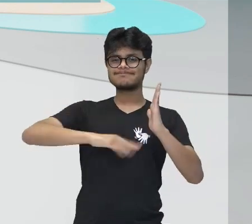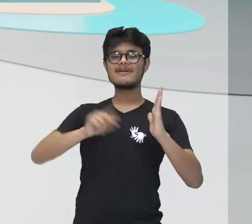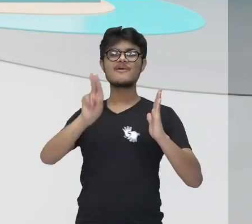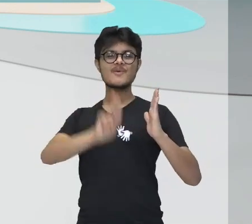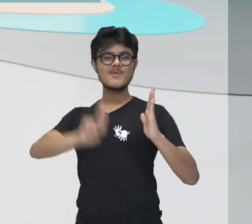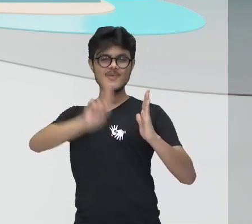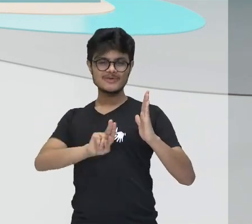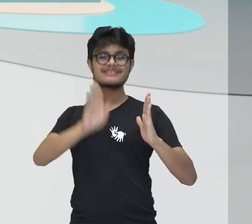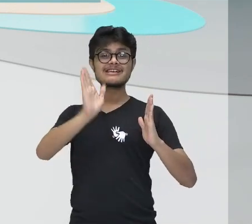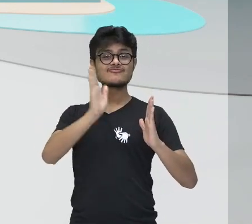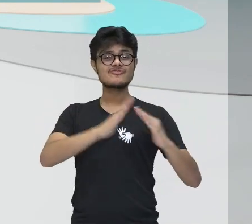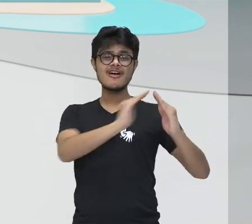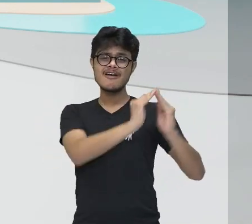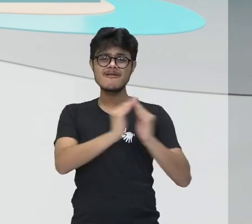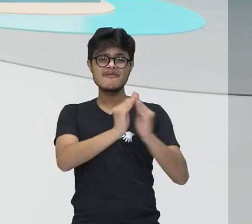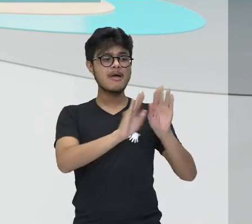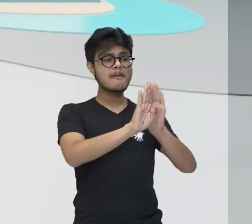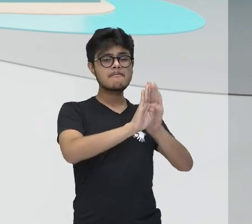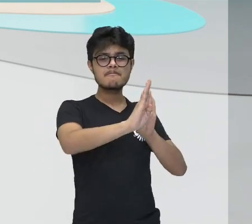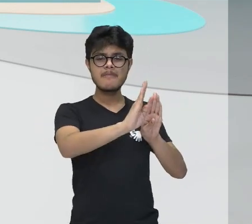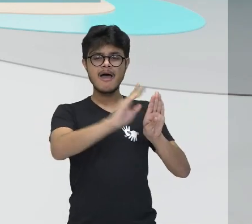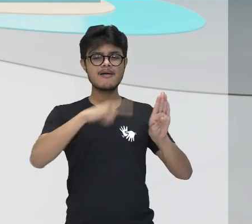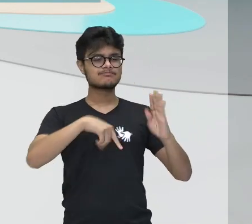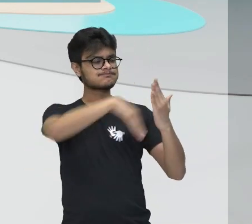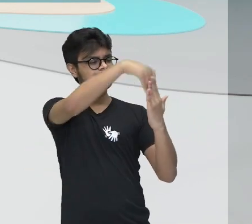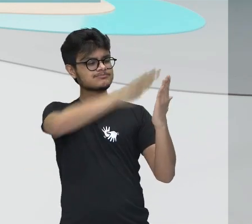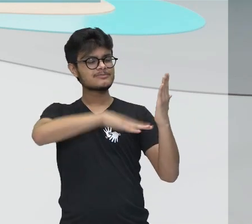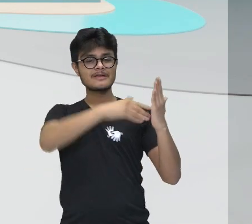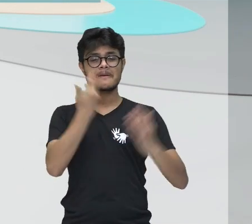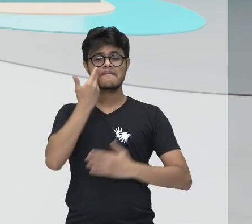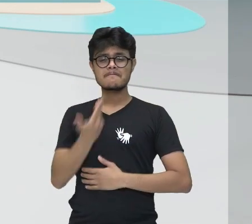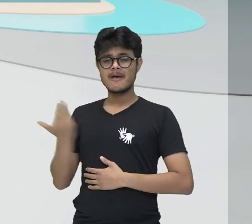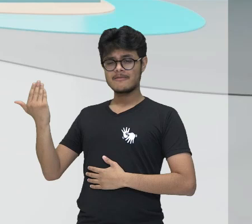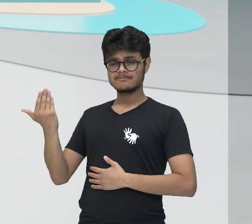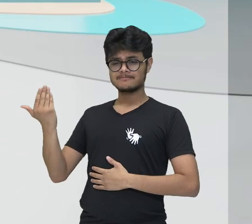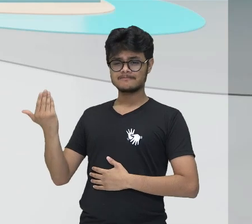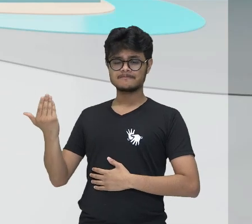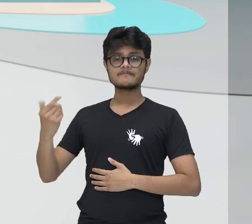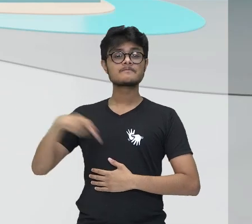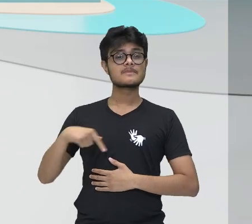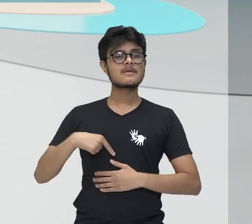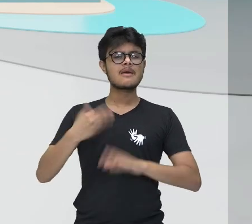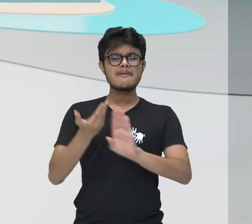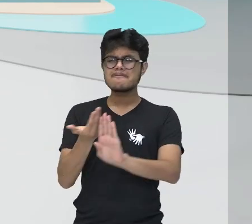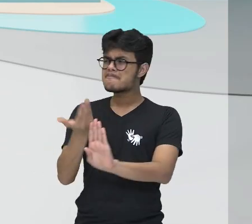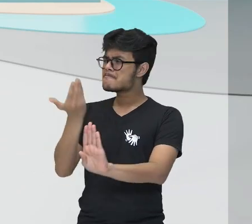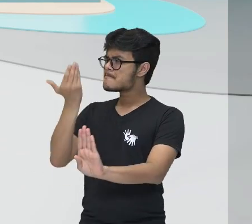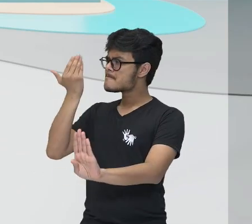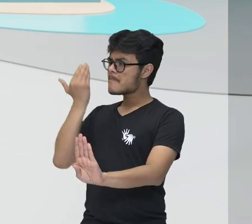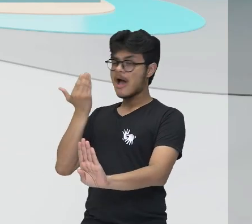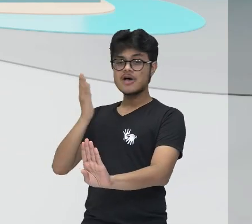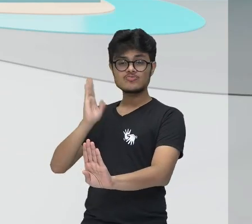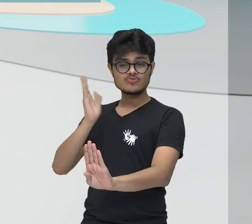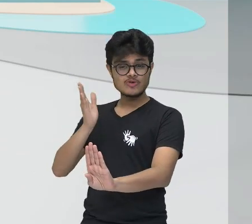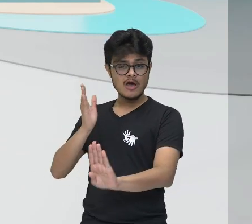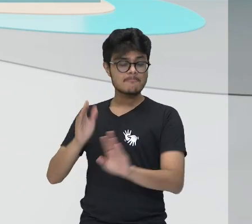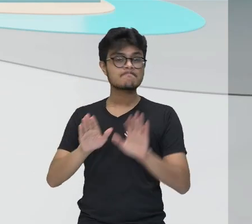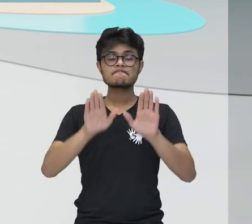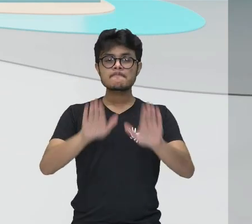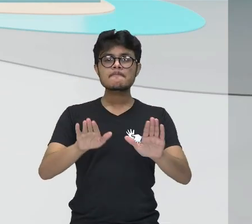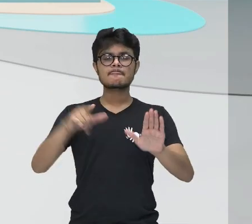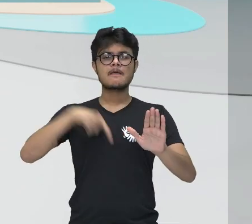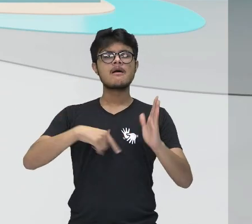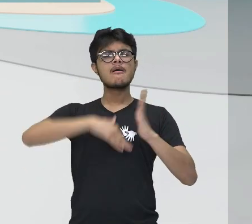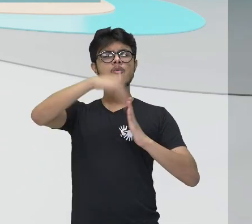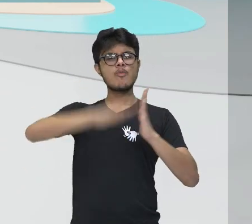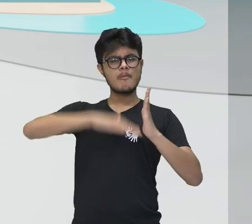em paredes das cavernas, como vocês podem observar aqui. Então, na arte